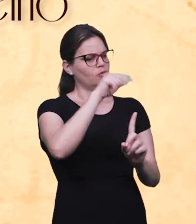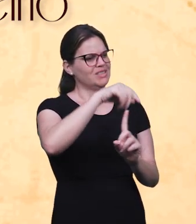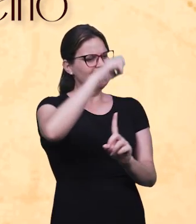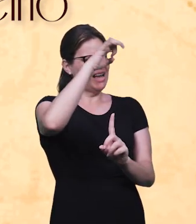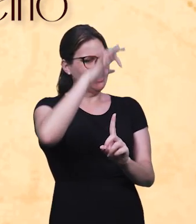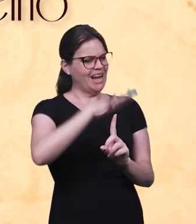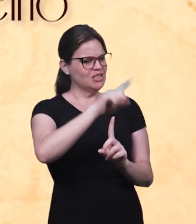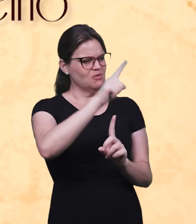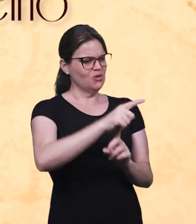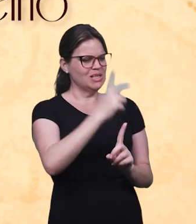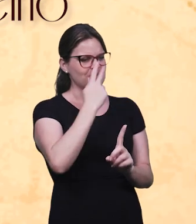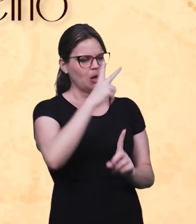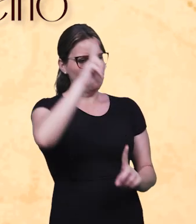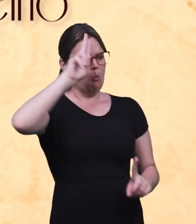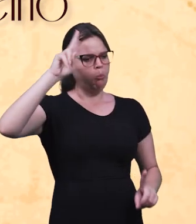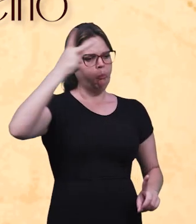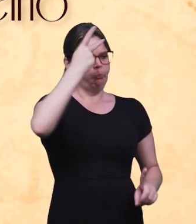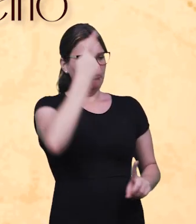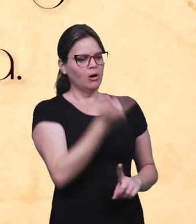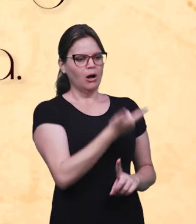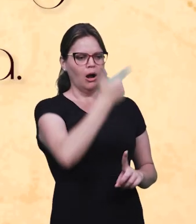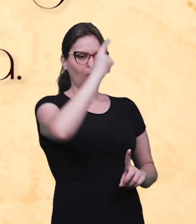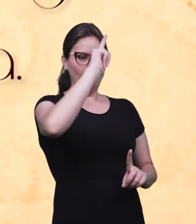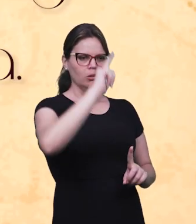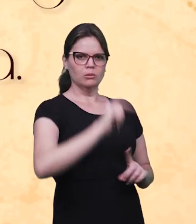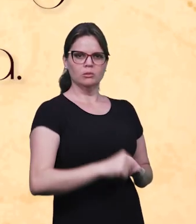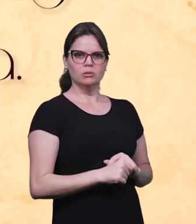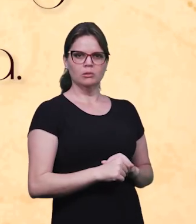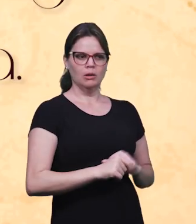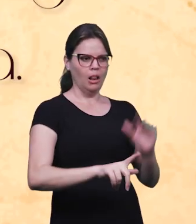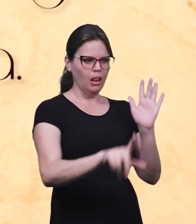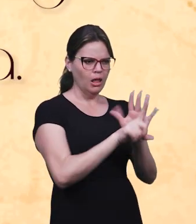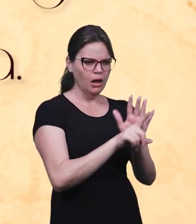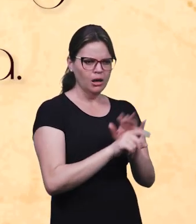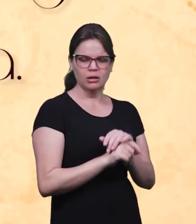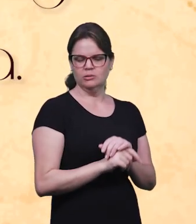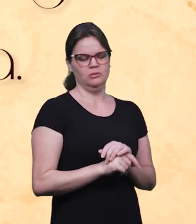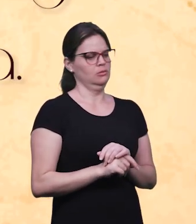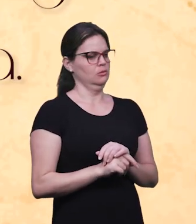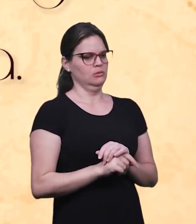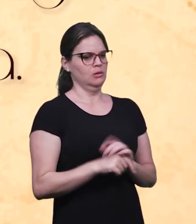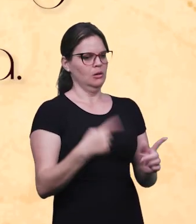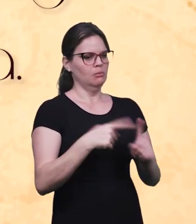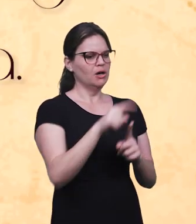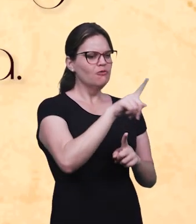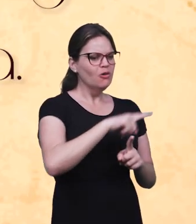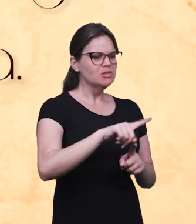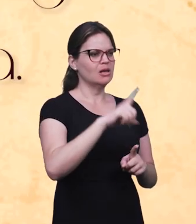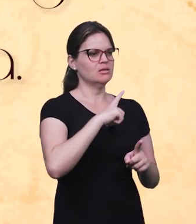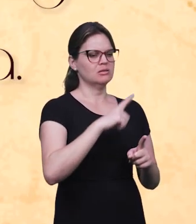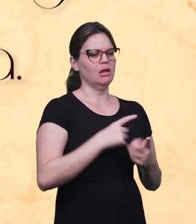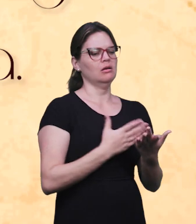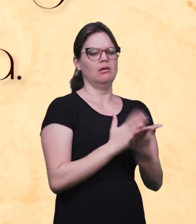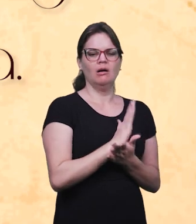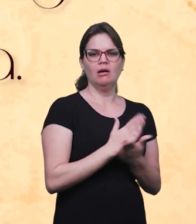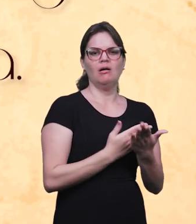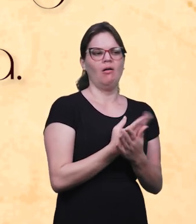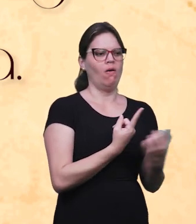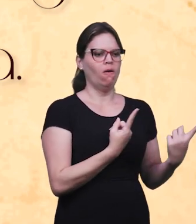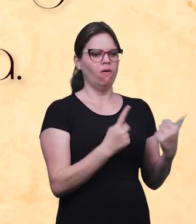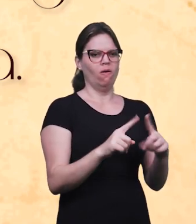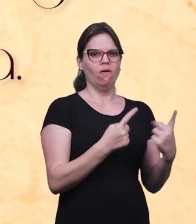e querem transtornar o evangelho de Cristo. Mas ainda que nós mesmos, ou um anjo do